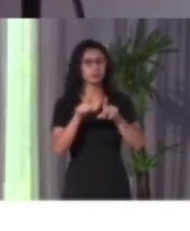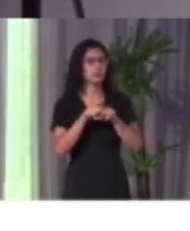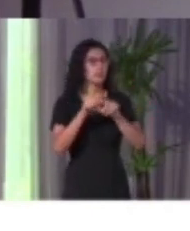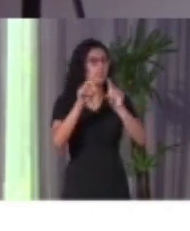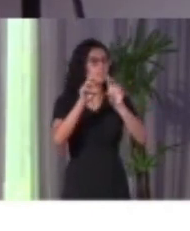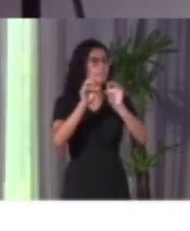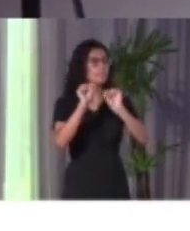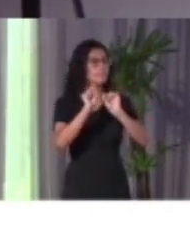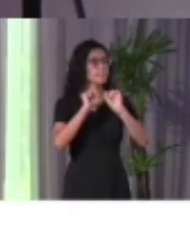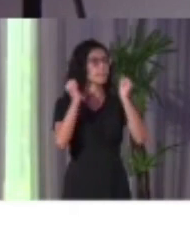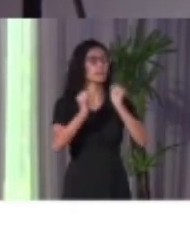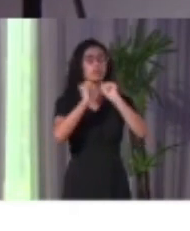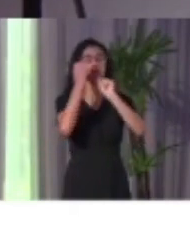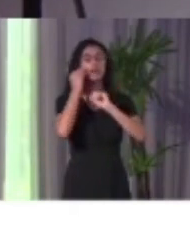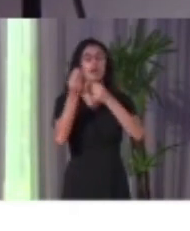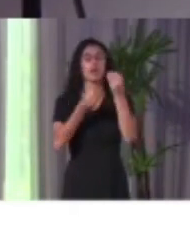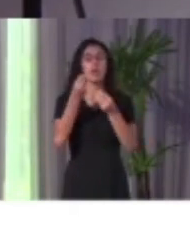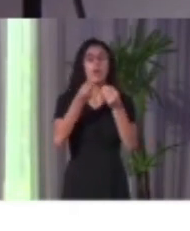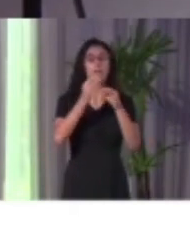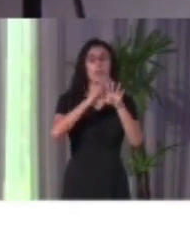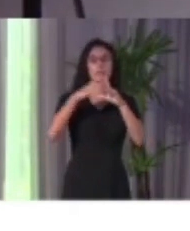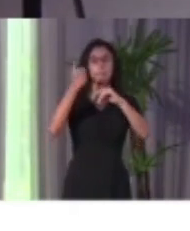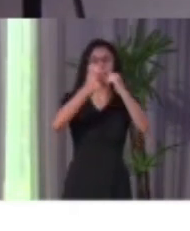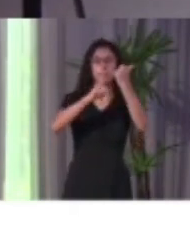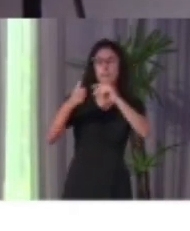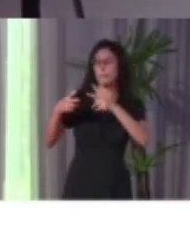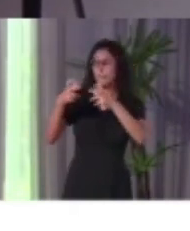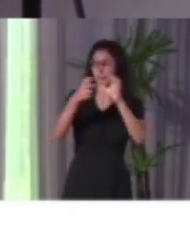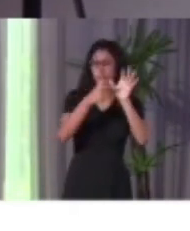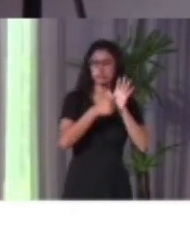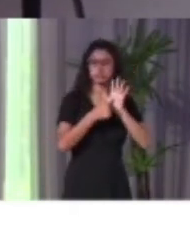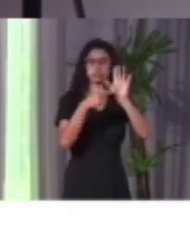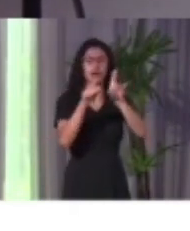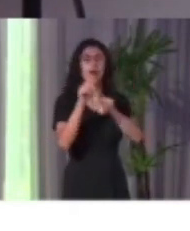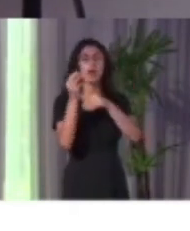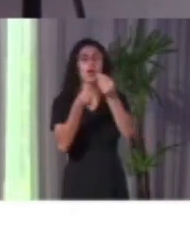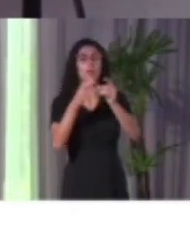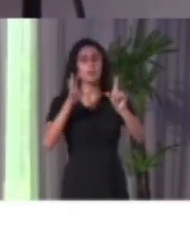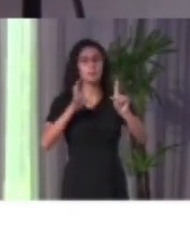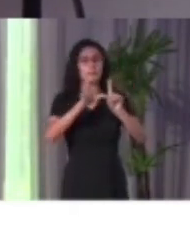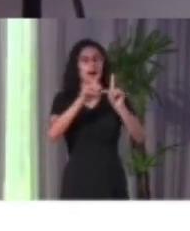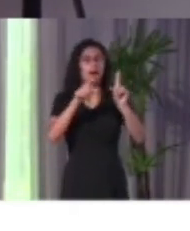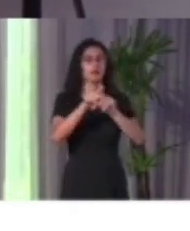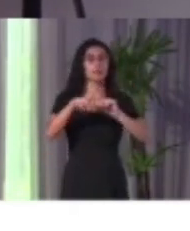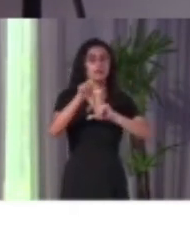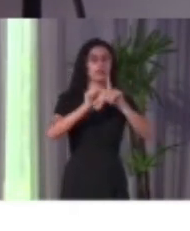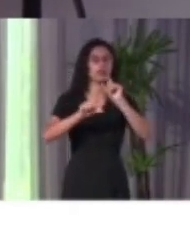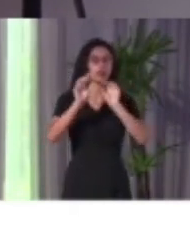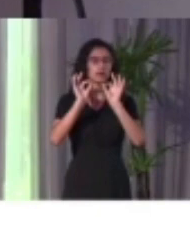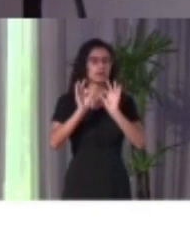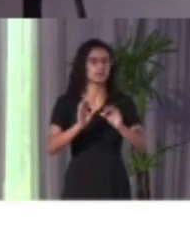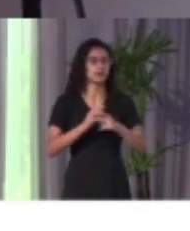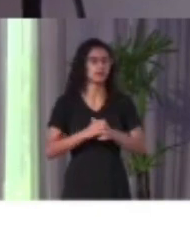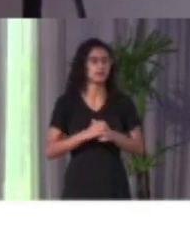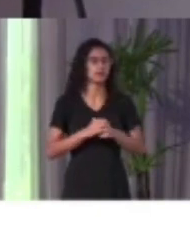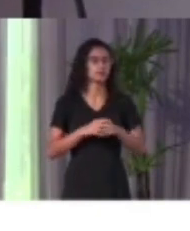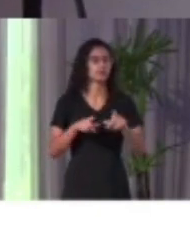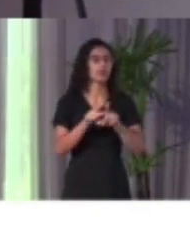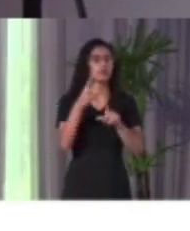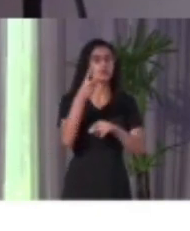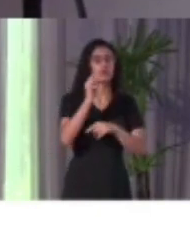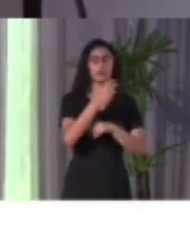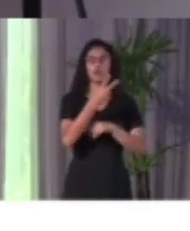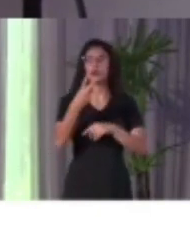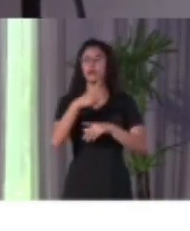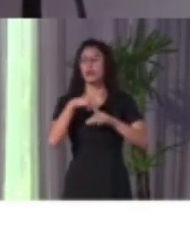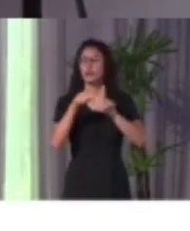plenária, pudemos entender como que as consultas públicas são analisadas, apresentadas, o quanto isso impacta na tomada de decisão. E em 2022,